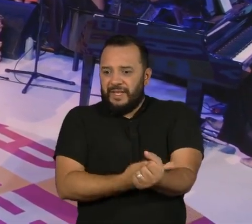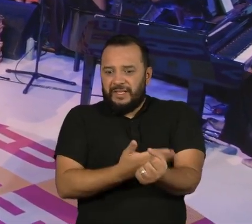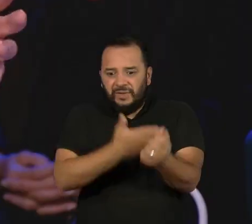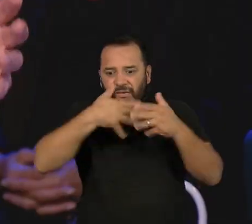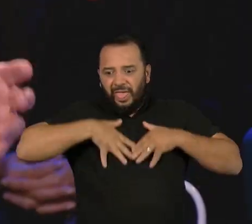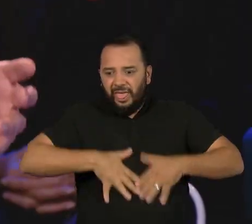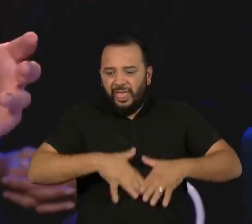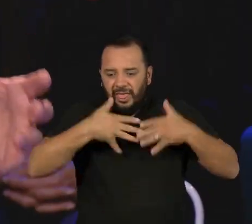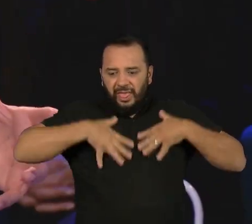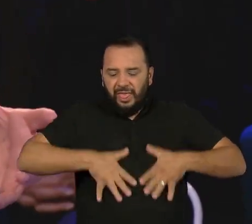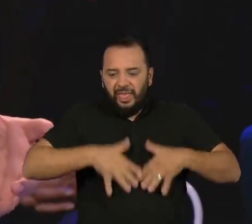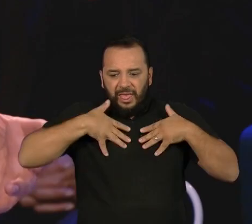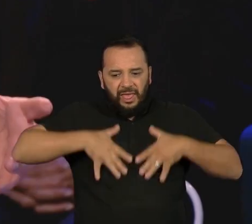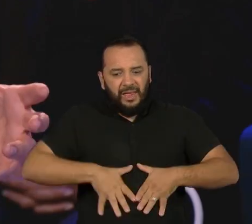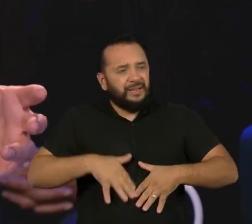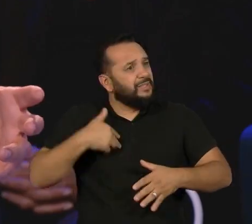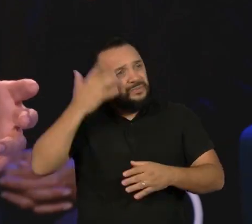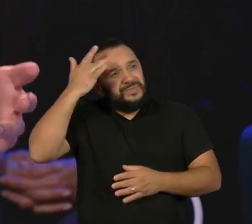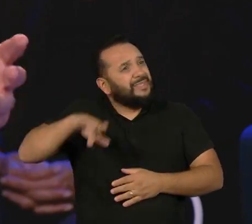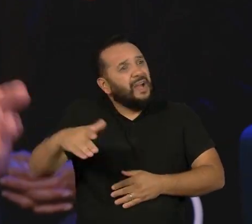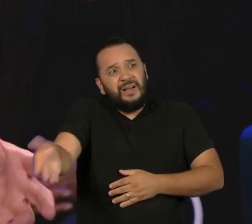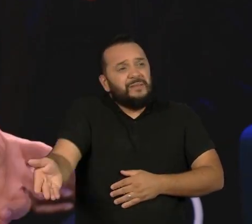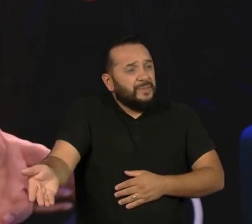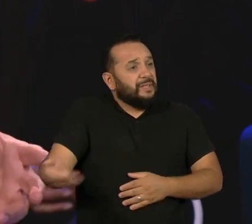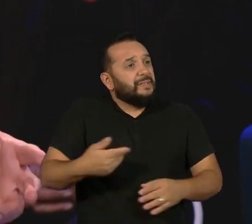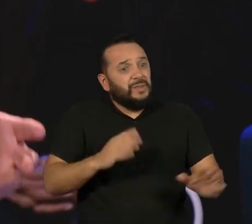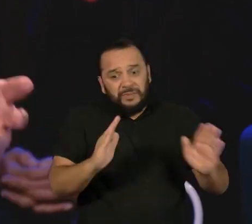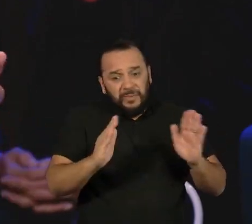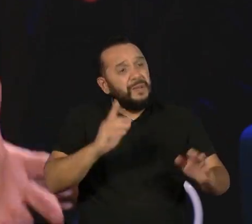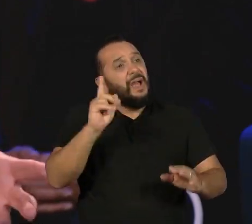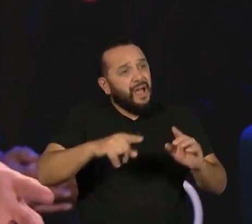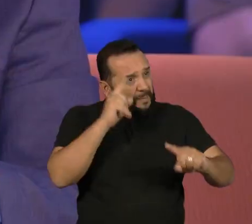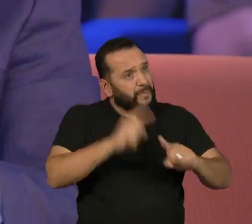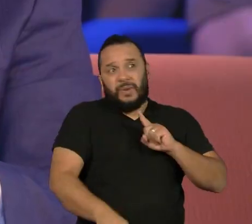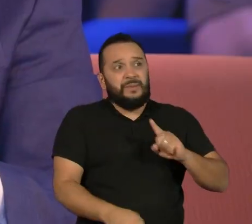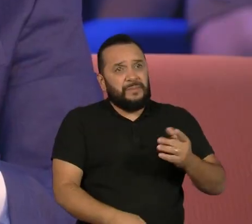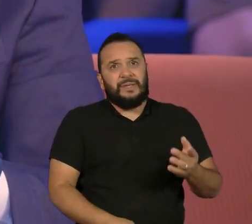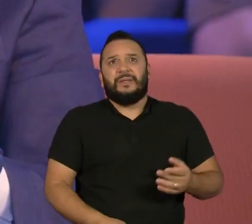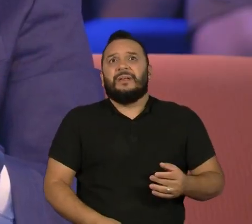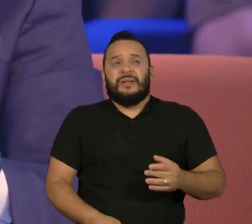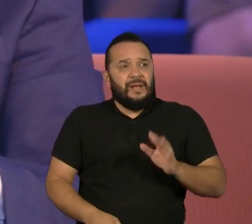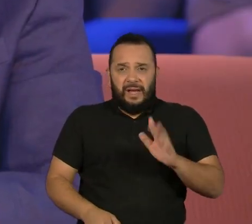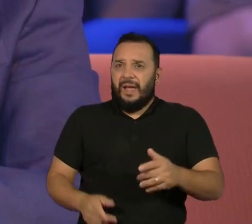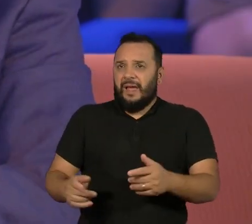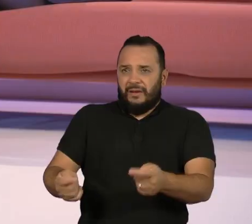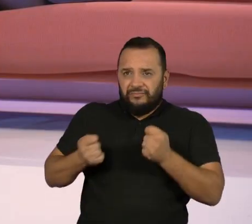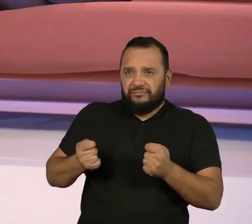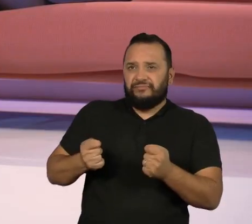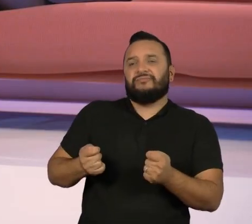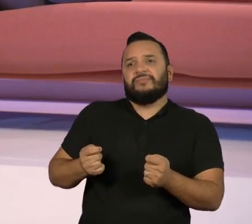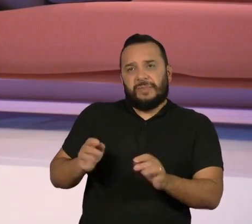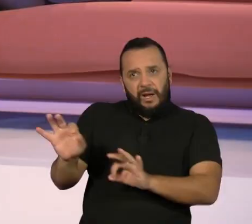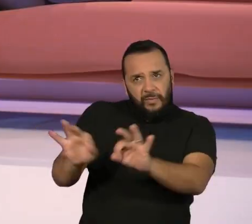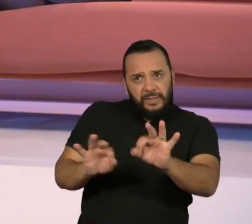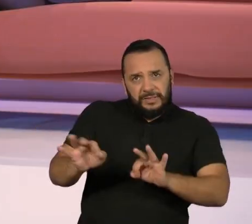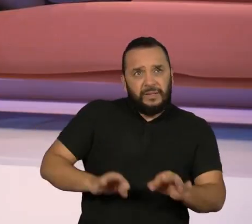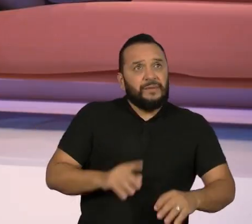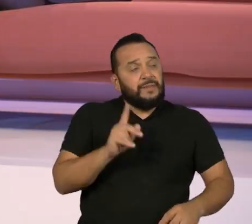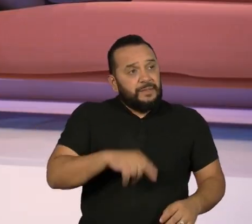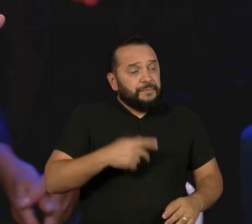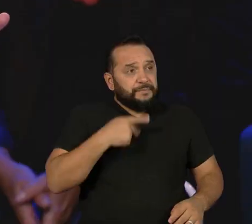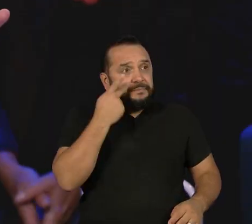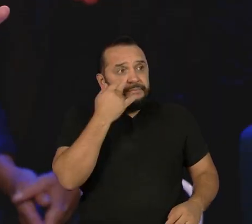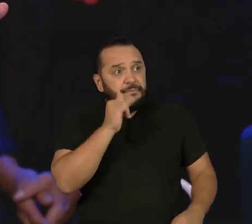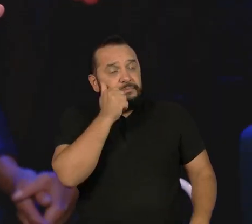Então, nesse momento da vida, é proibir. É um freio de arrumação. Mesmo, é um freio de arrumação. E eu acho que os pais começaram